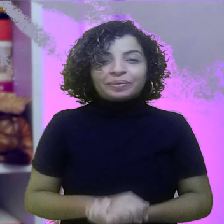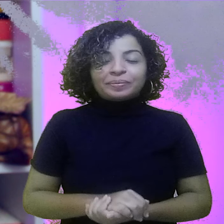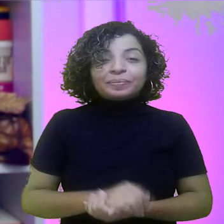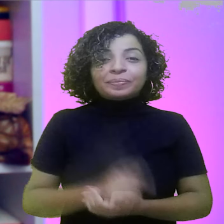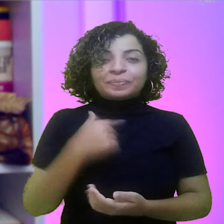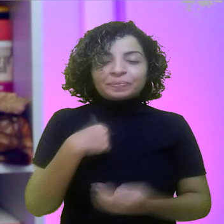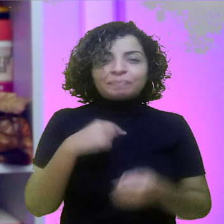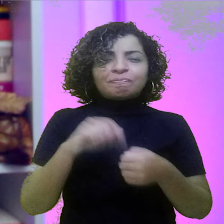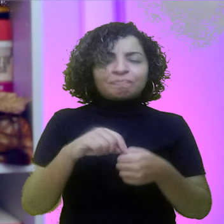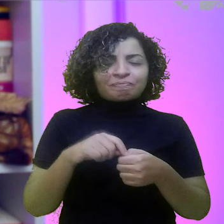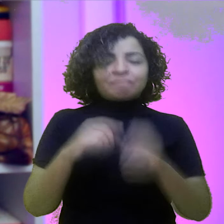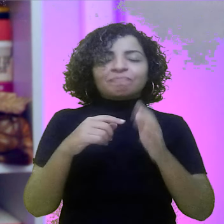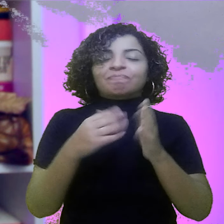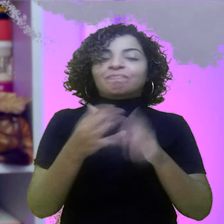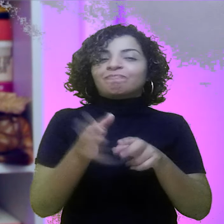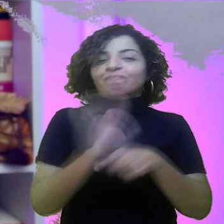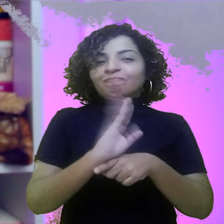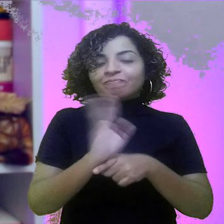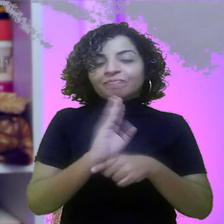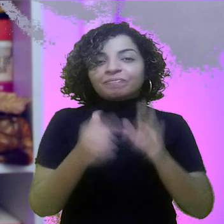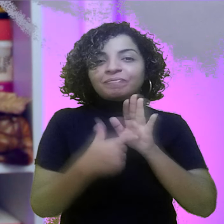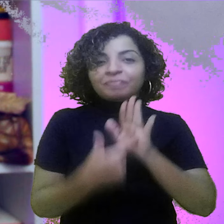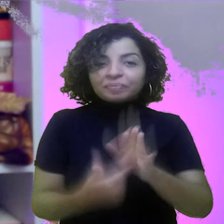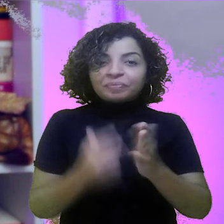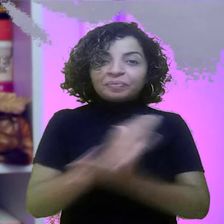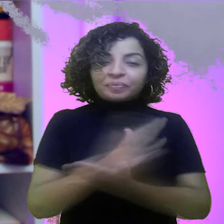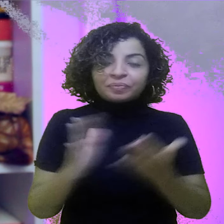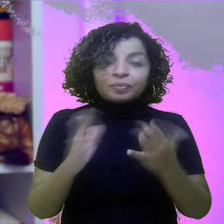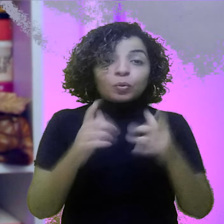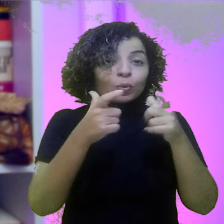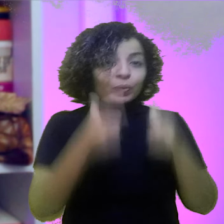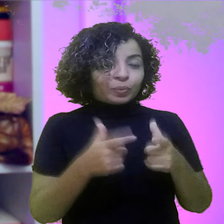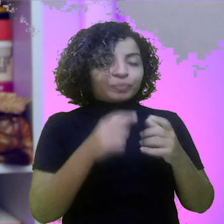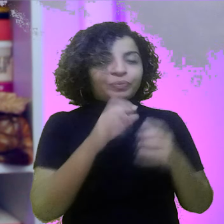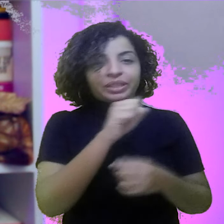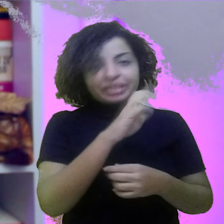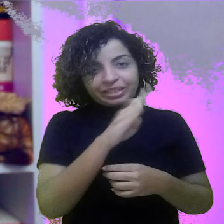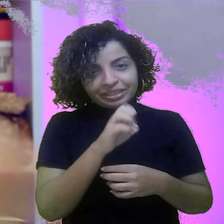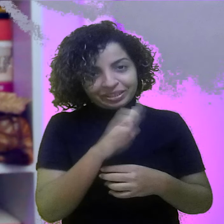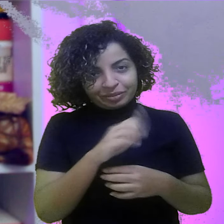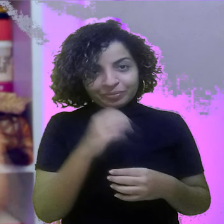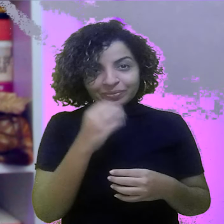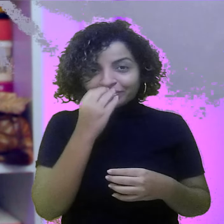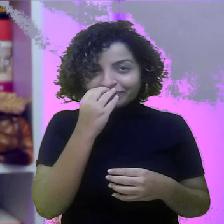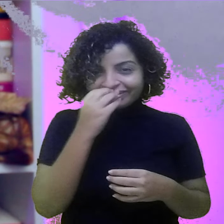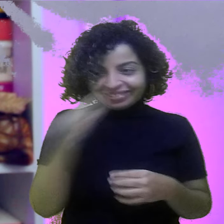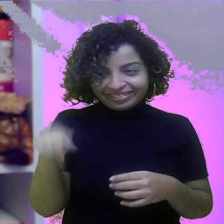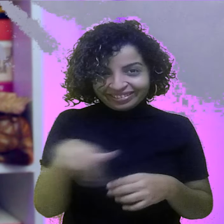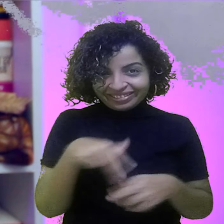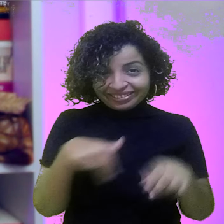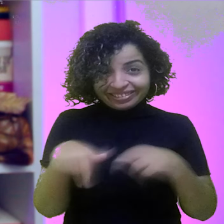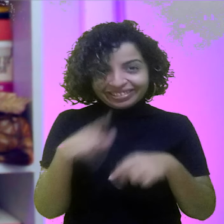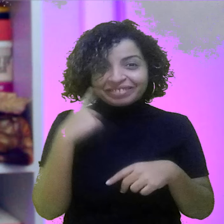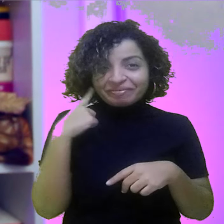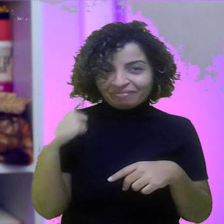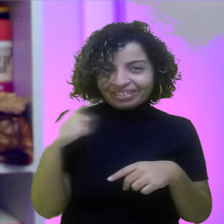eu já faço esse vídeo que eu sempre mostro alguns livros que eu encontro em sebos. A Luna tá aqui passeando por aqui, então